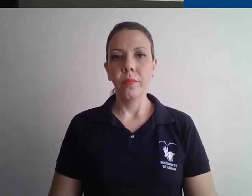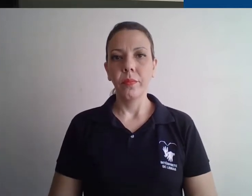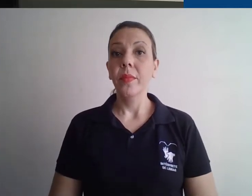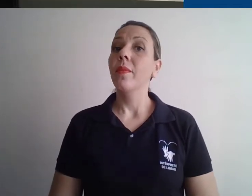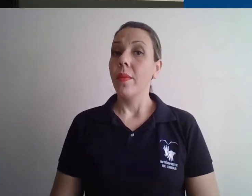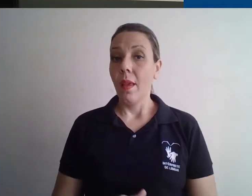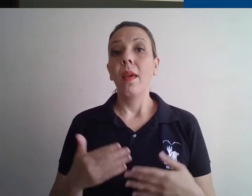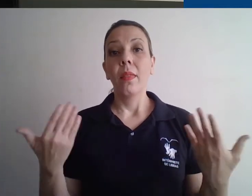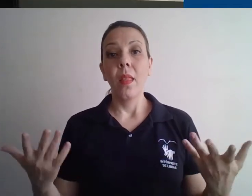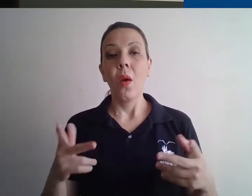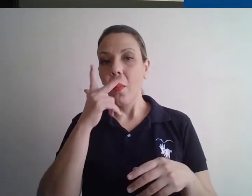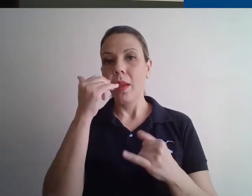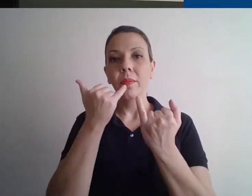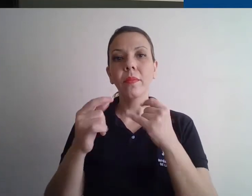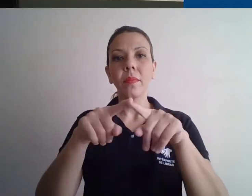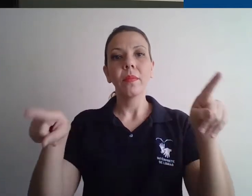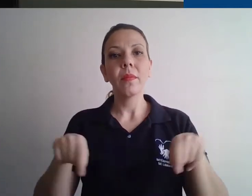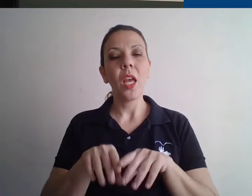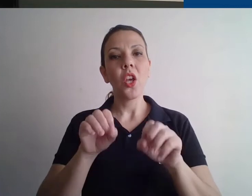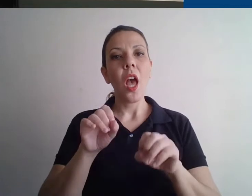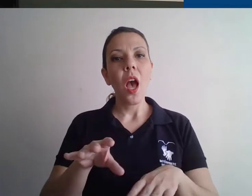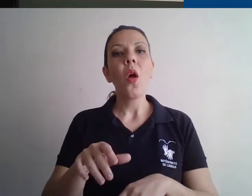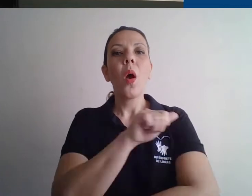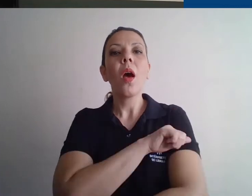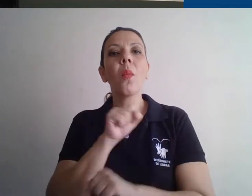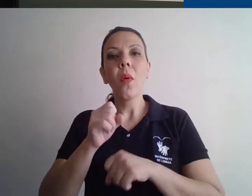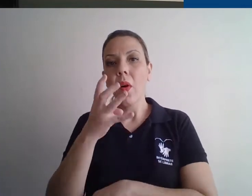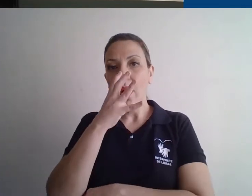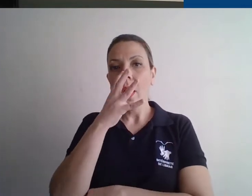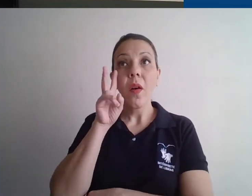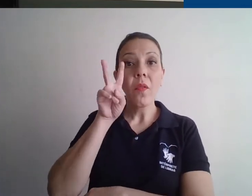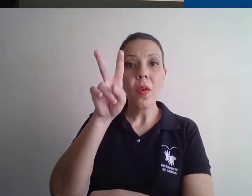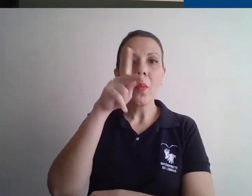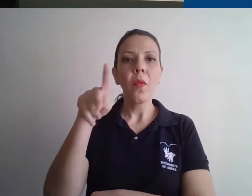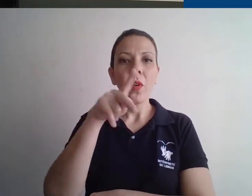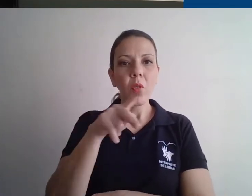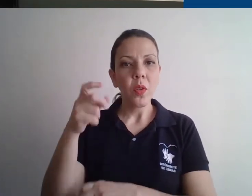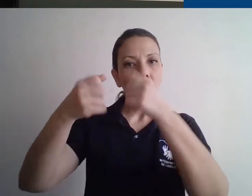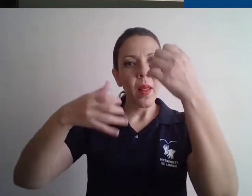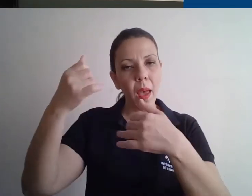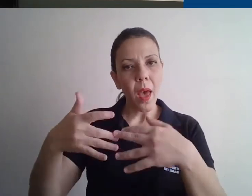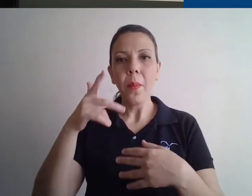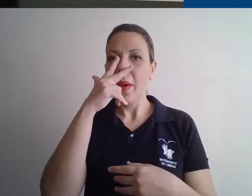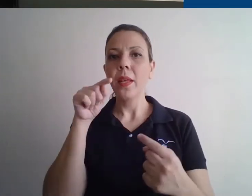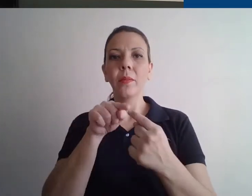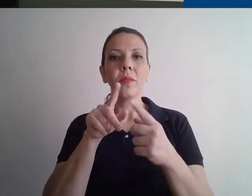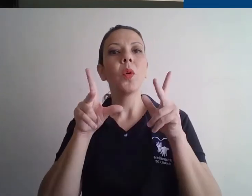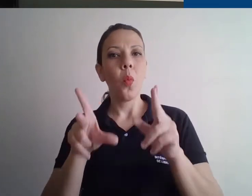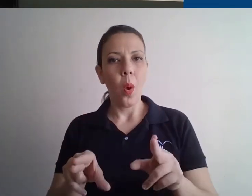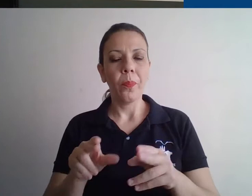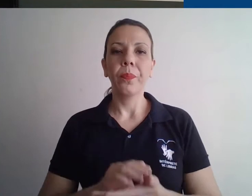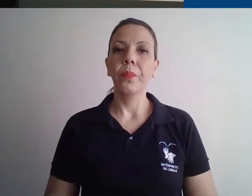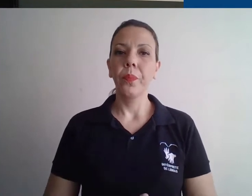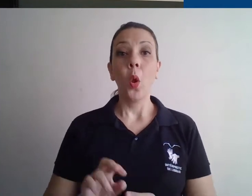capitalismo. Porque, igual na sala de aula, ele consegue ver e ouvir o professor. Então tem essa conexão um pouco mais pessoal que aproxima aluno